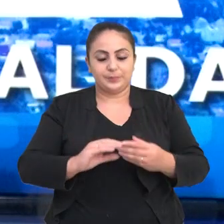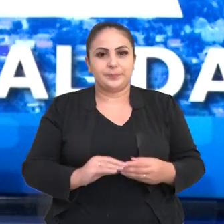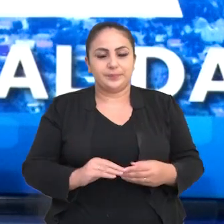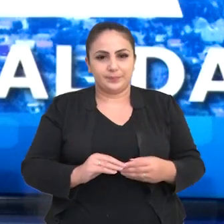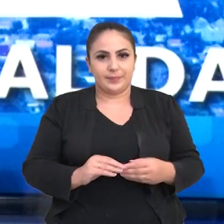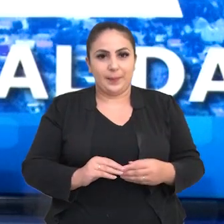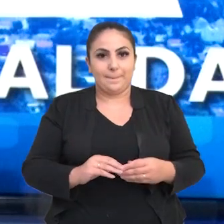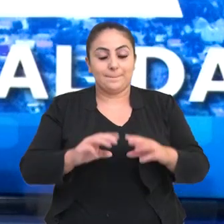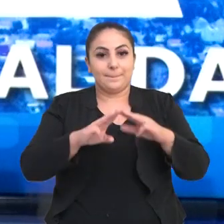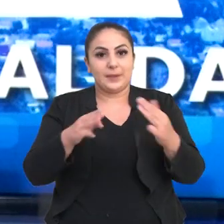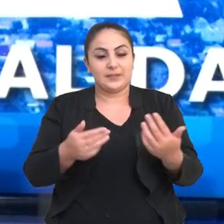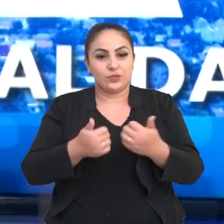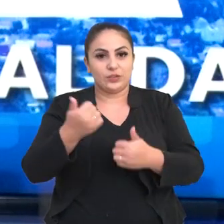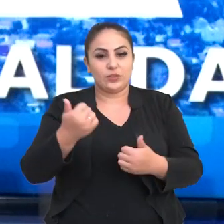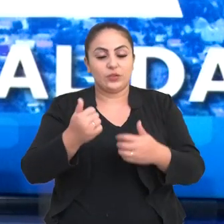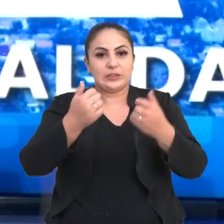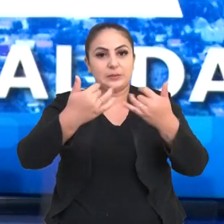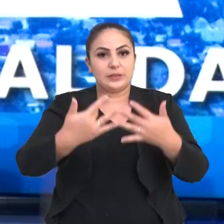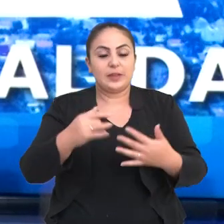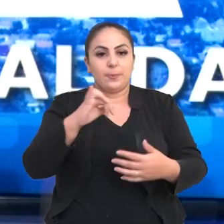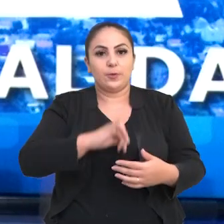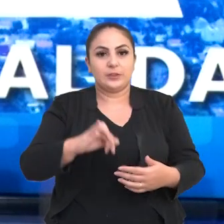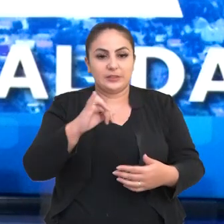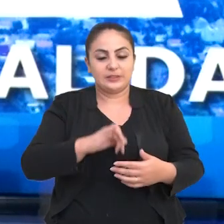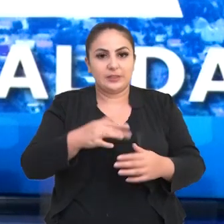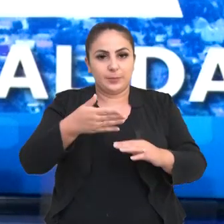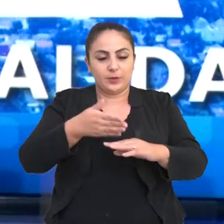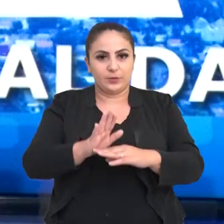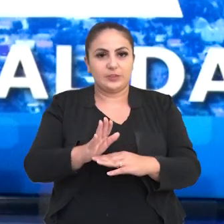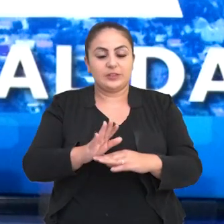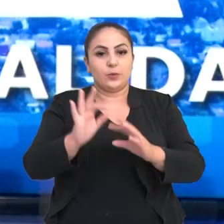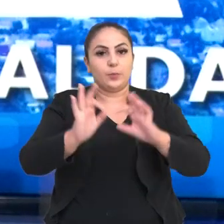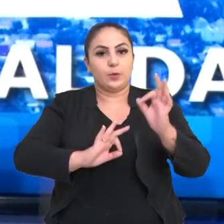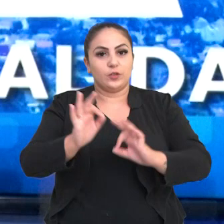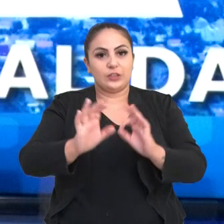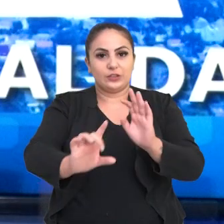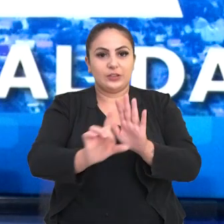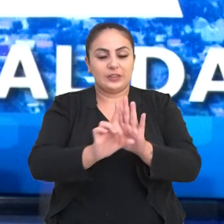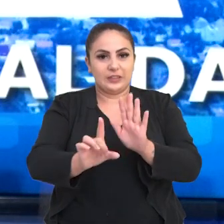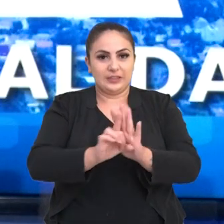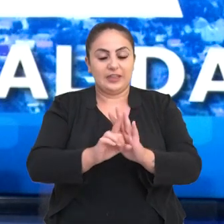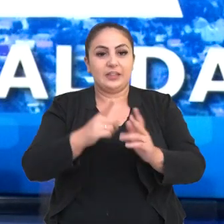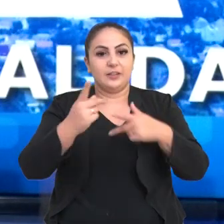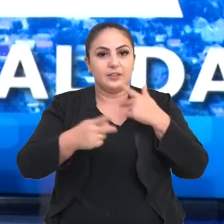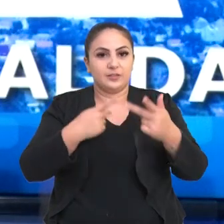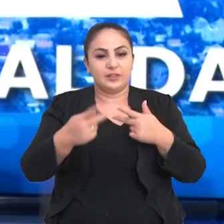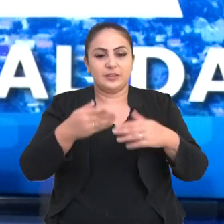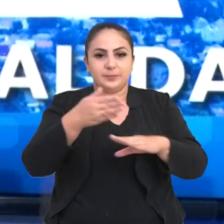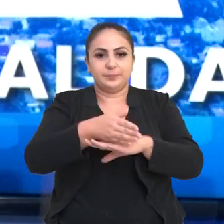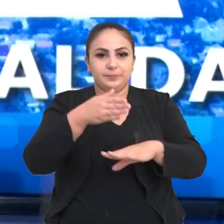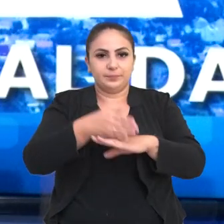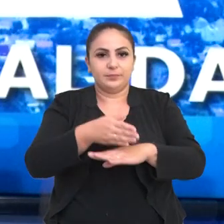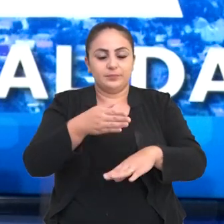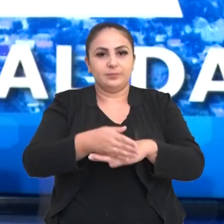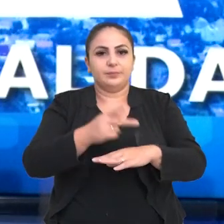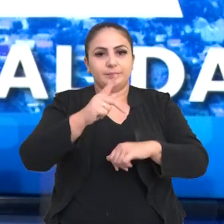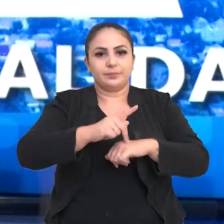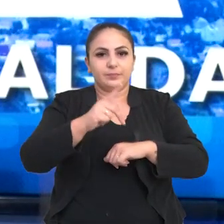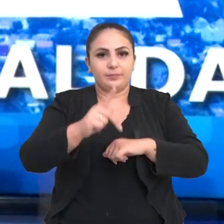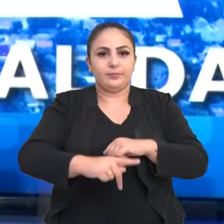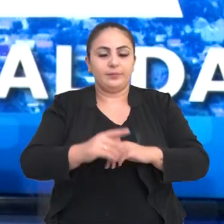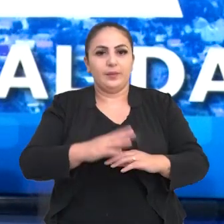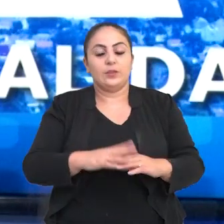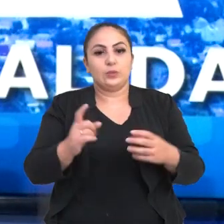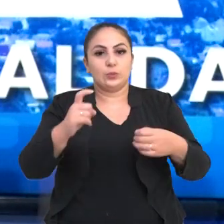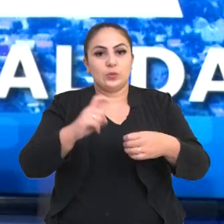Boa noite. Mesa diretora justifica a importância da aprovação do projeto de lei que trata da participação de